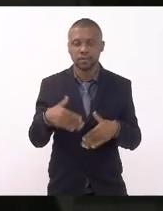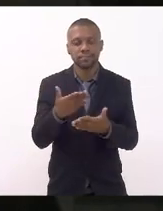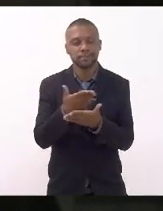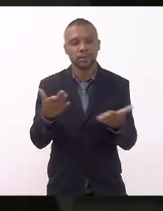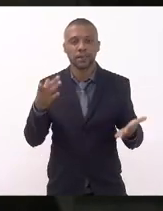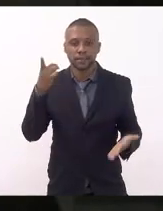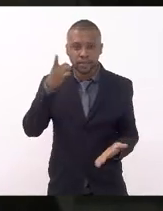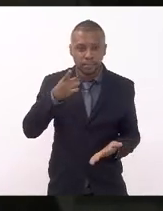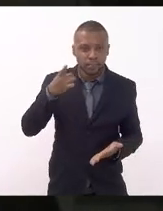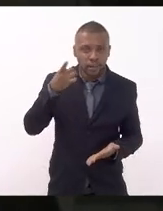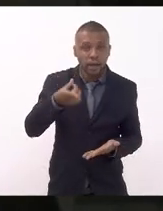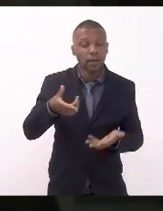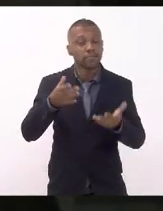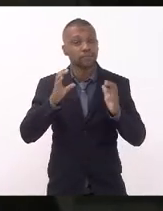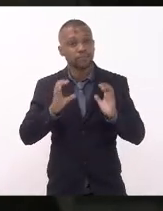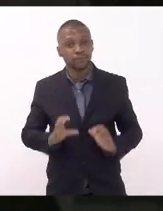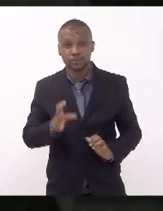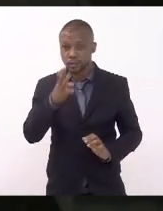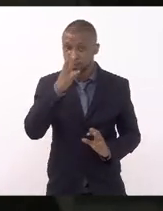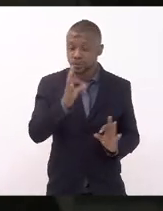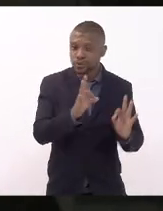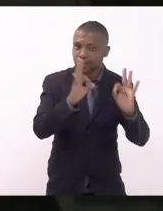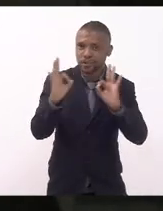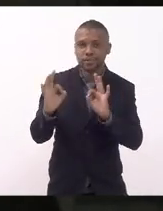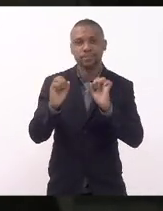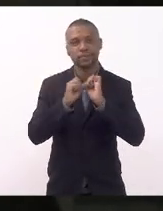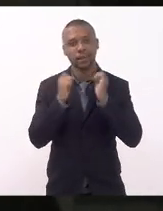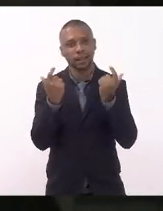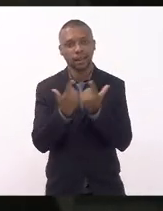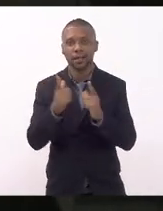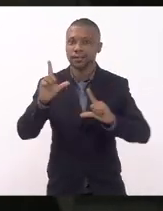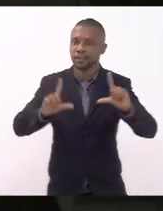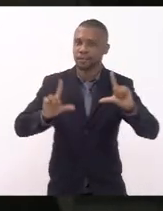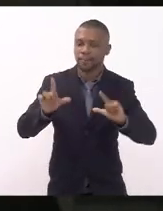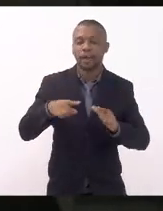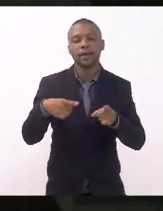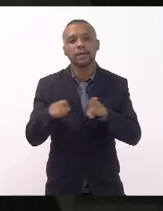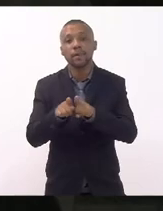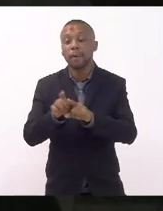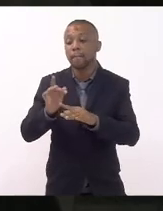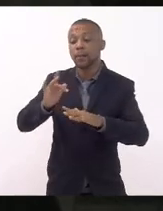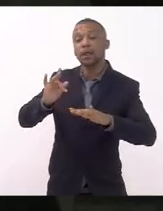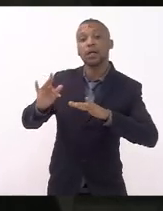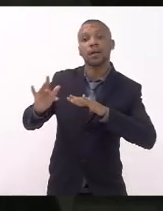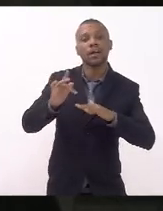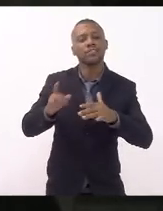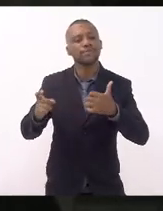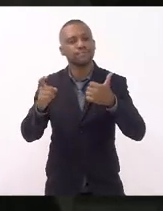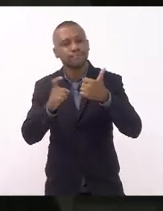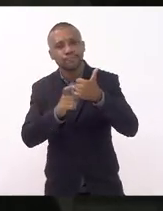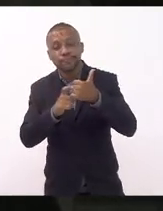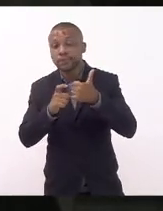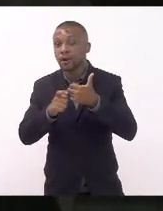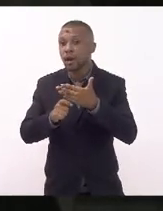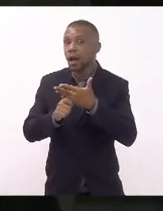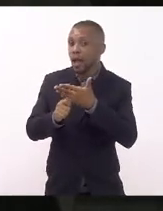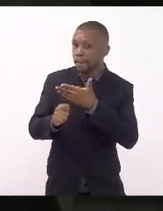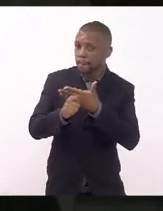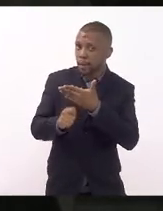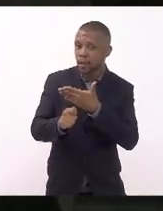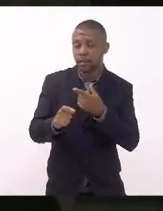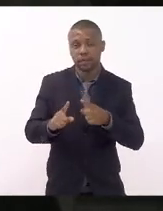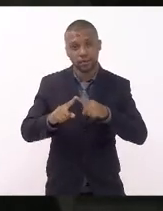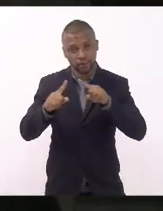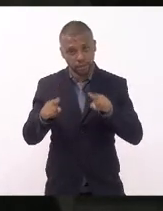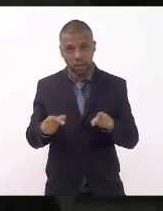deputados, cidadãos que nos assistem pela TV Alerj e nos seguem pelas redes sociais, imprensa e trabalhadoras e